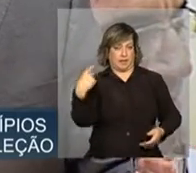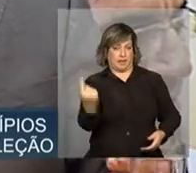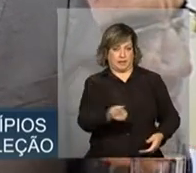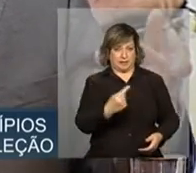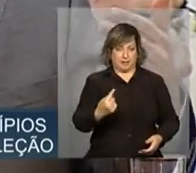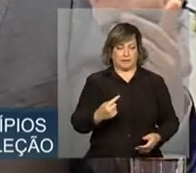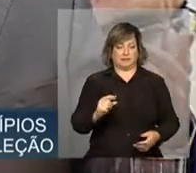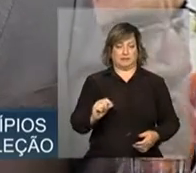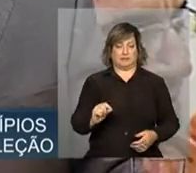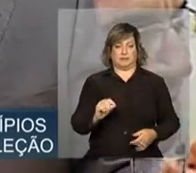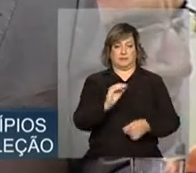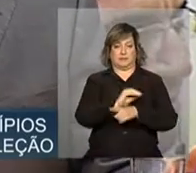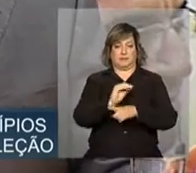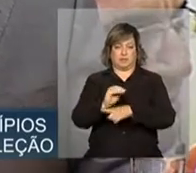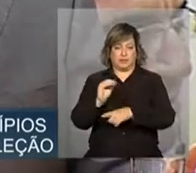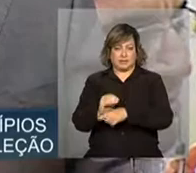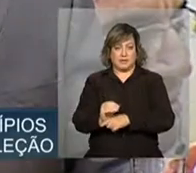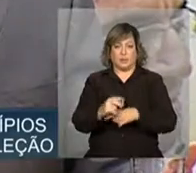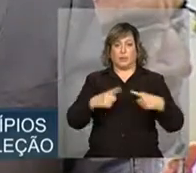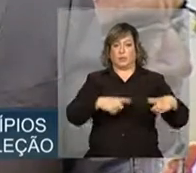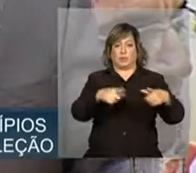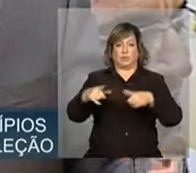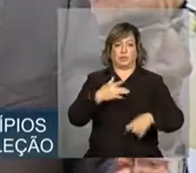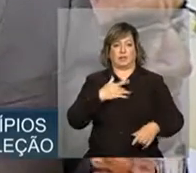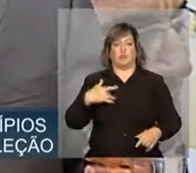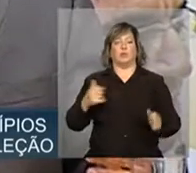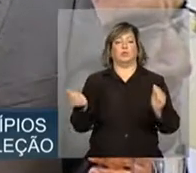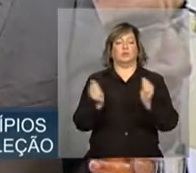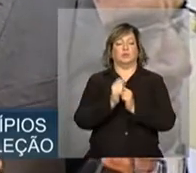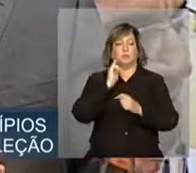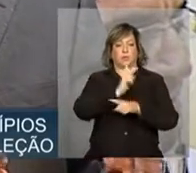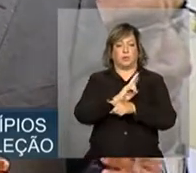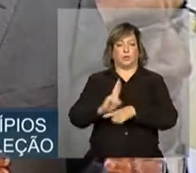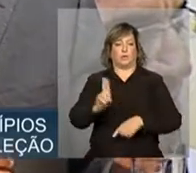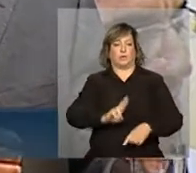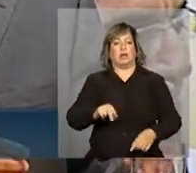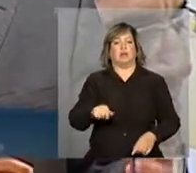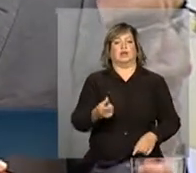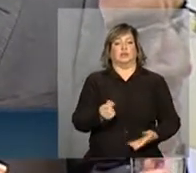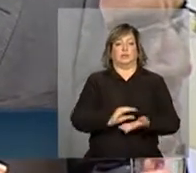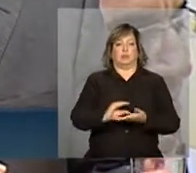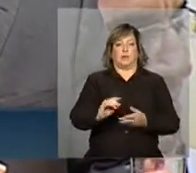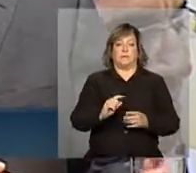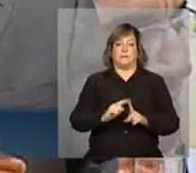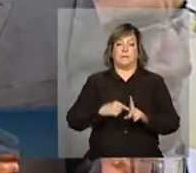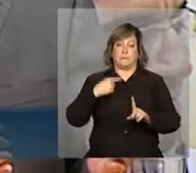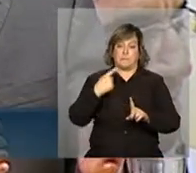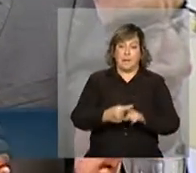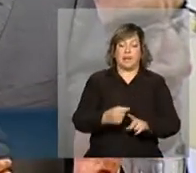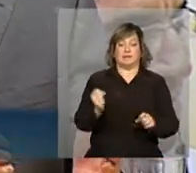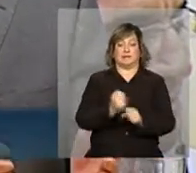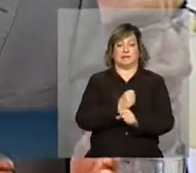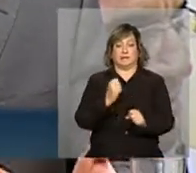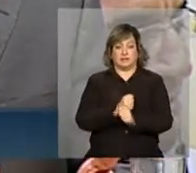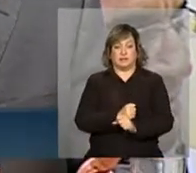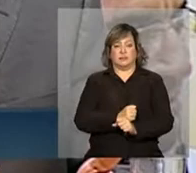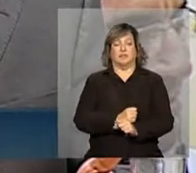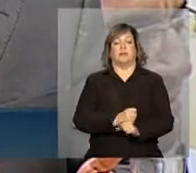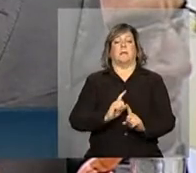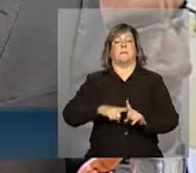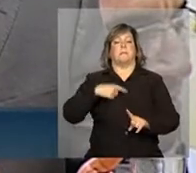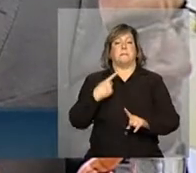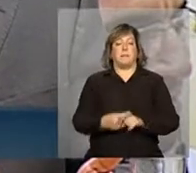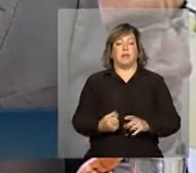unidade de saúde junto com monitoramento das Universidades esses dois investimentos mais infraestrutura mais